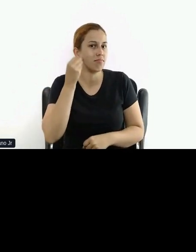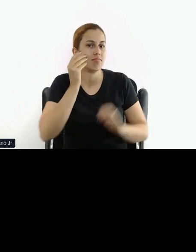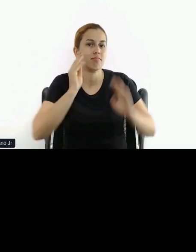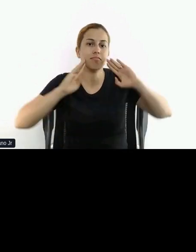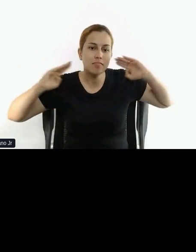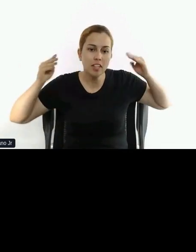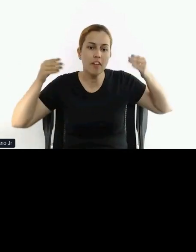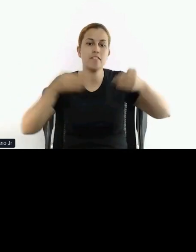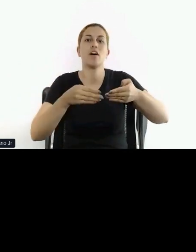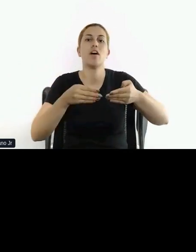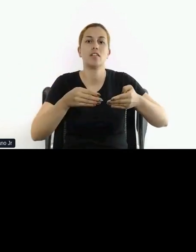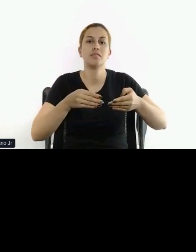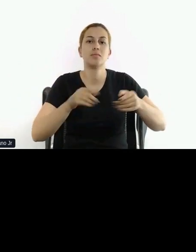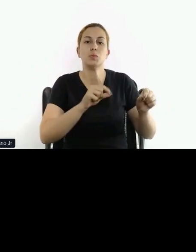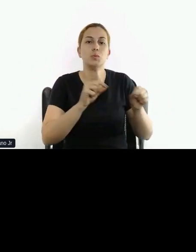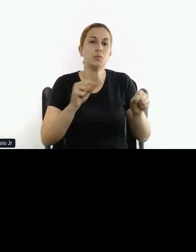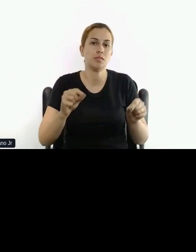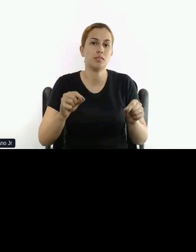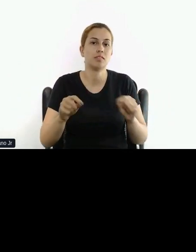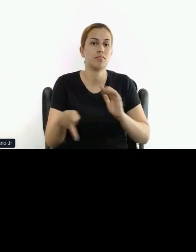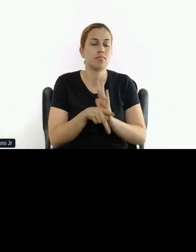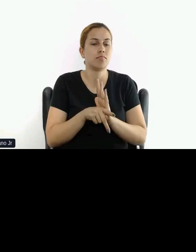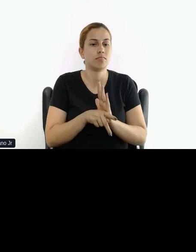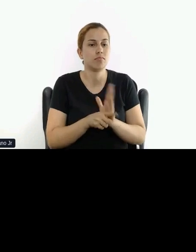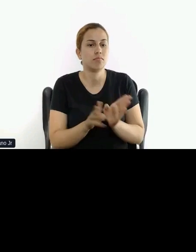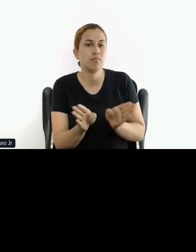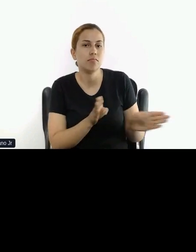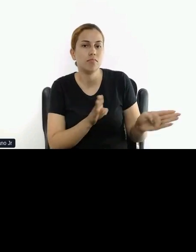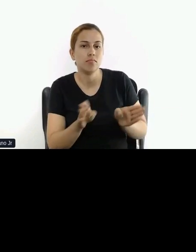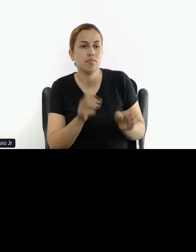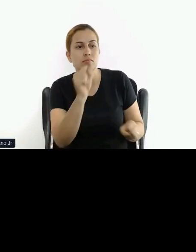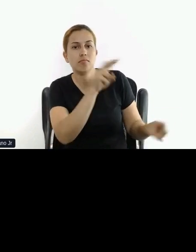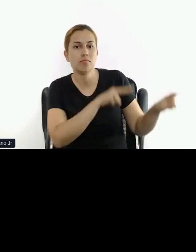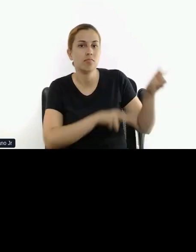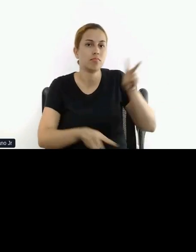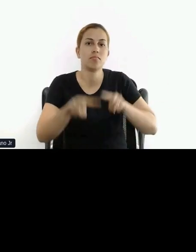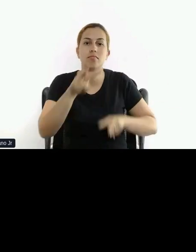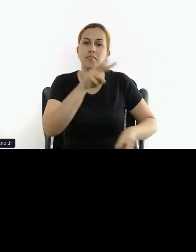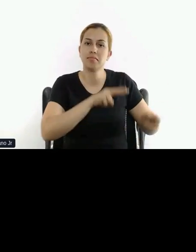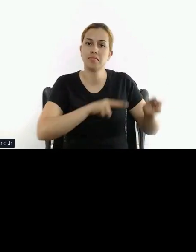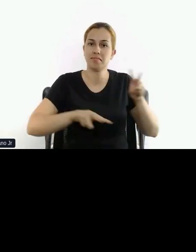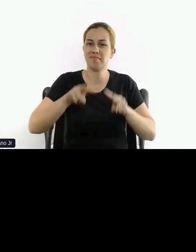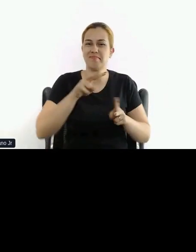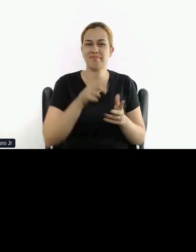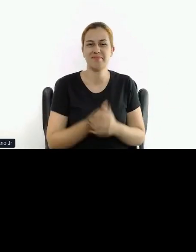né, no desenvolvimento de soluções digitais acessíveis. Então, esse é Antúlio.